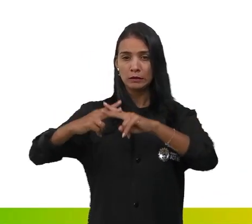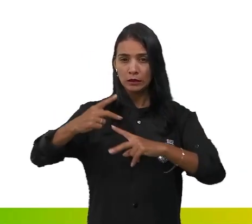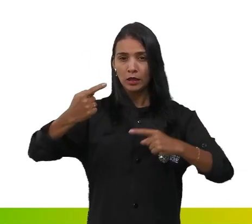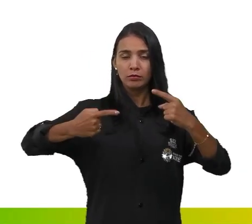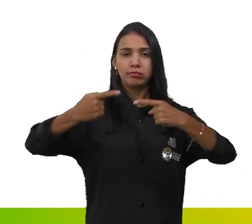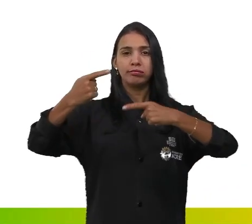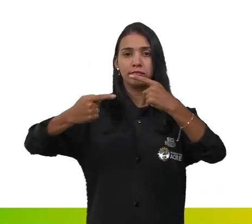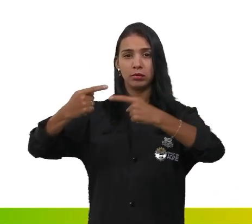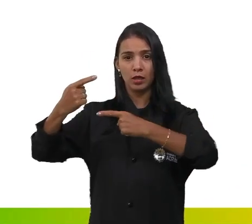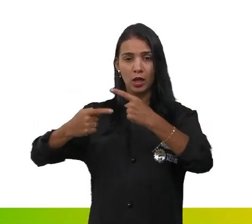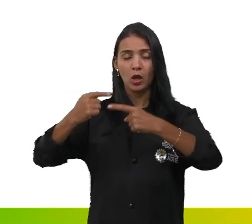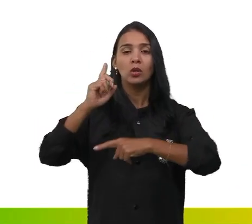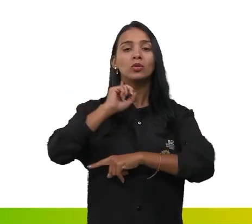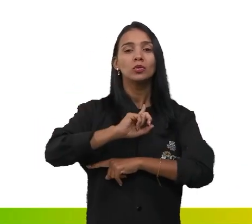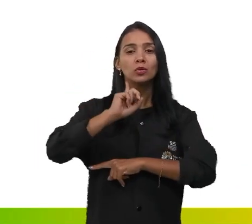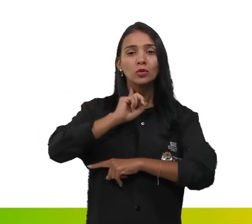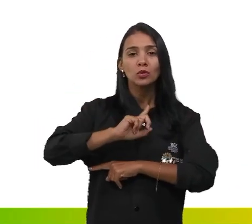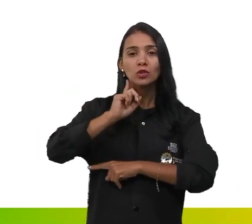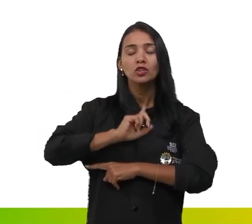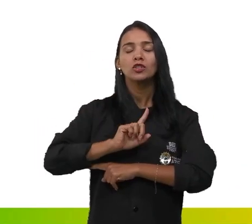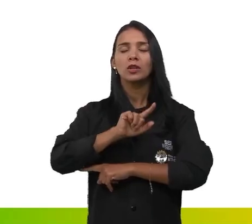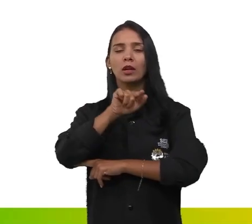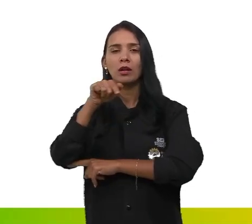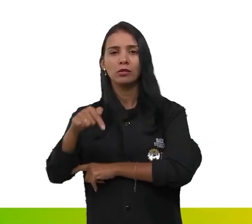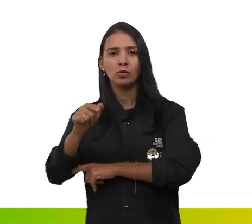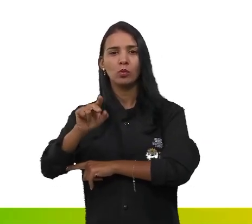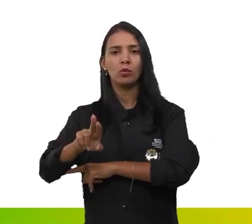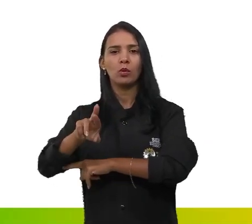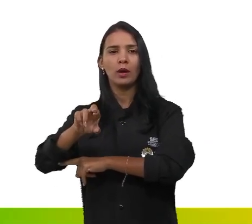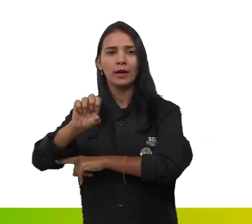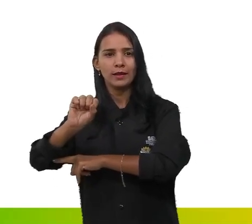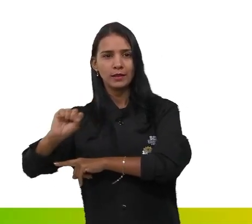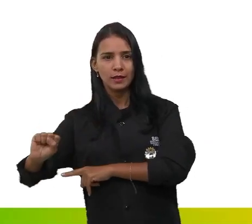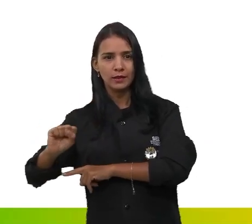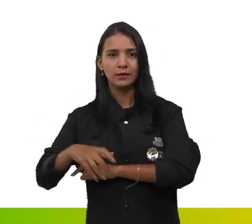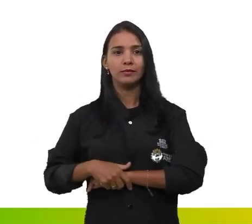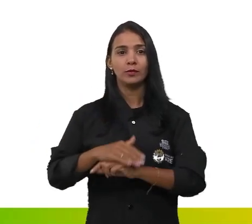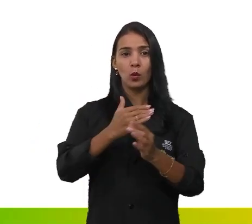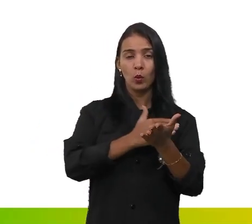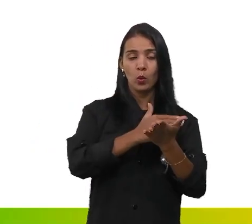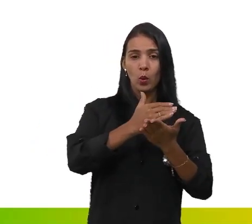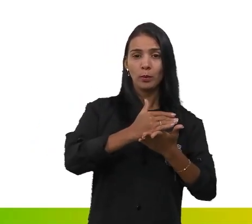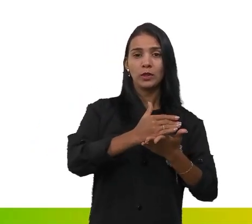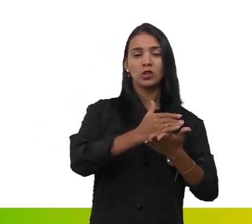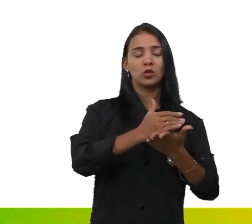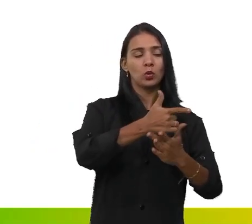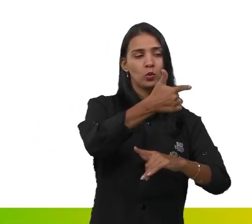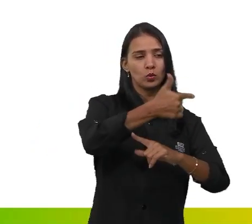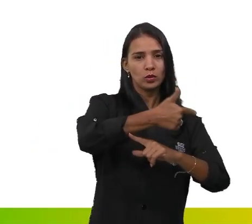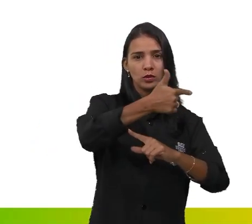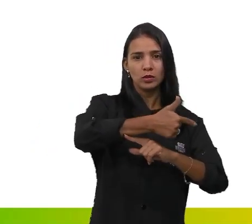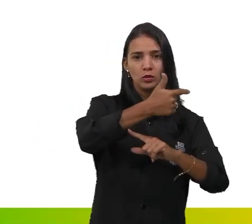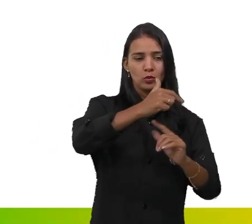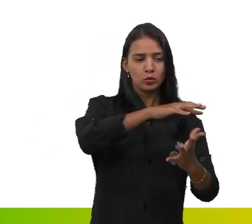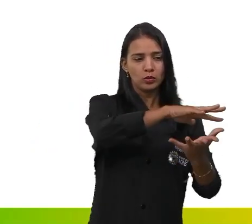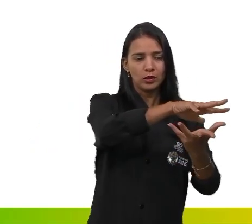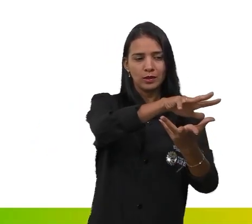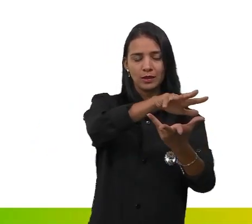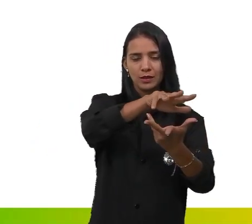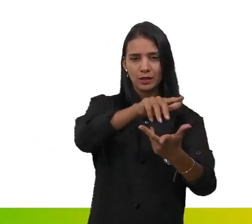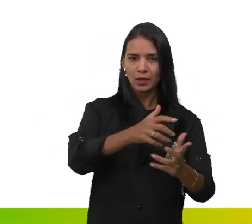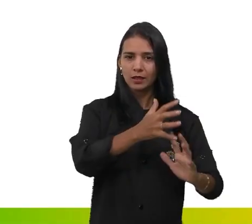Soviética, iniciado após a Segunda Guerra Mundial e encerrado aí de fato em 1991 com